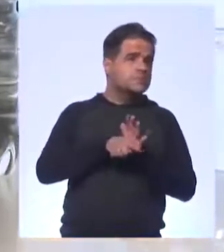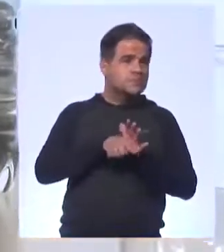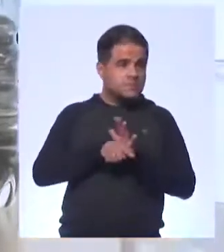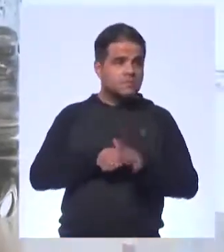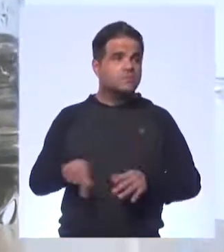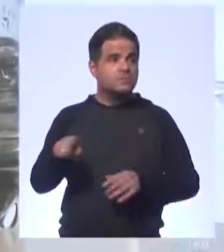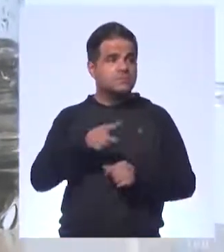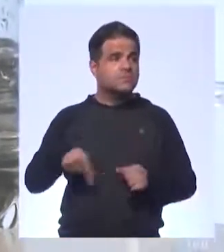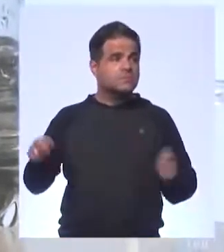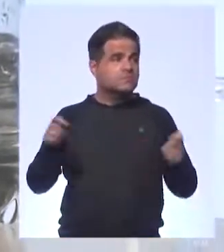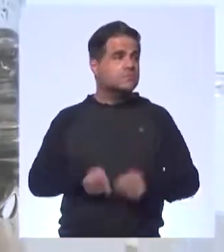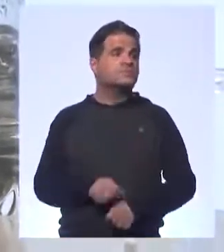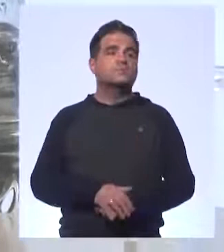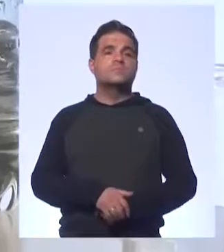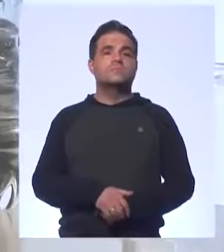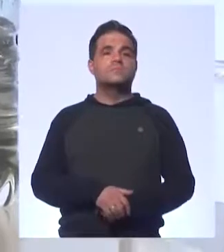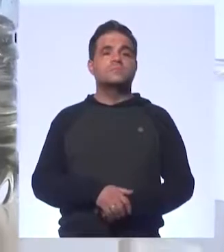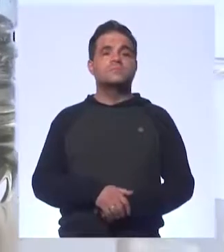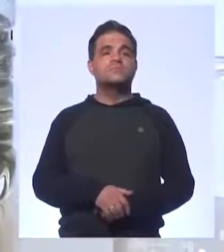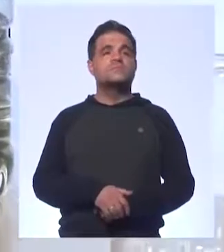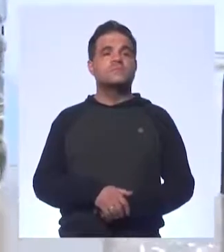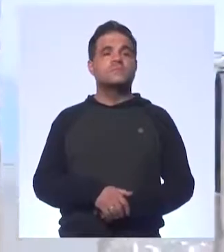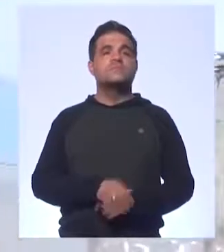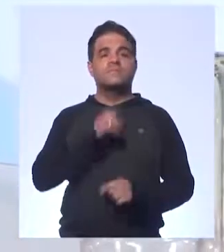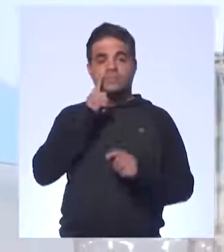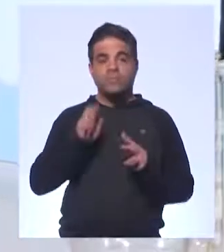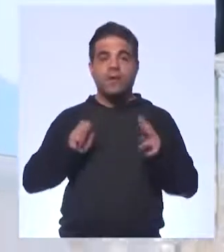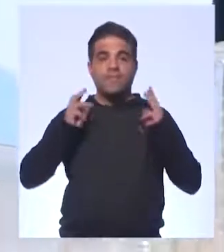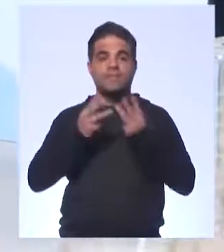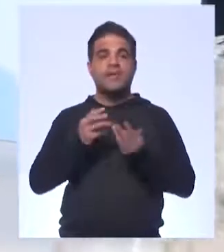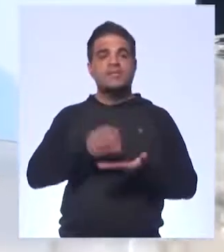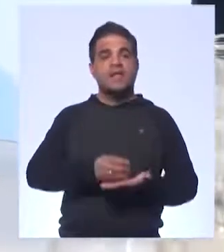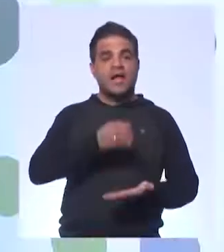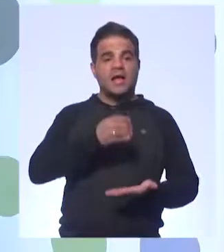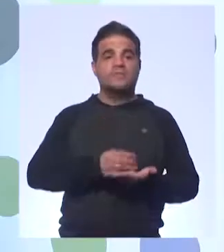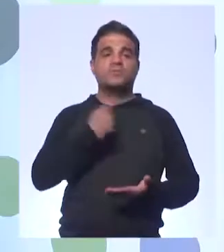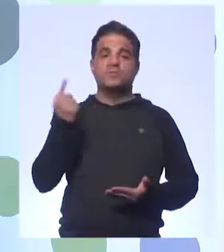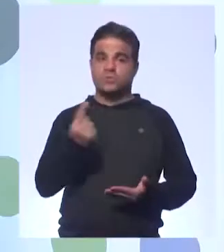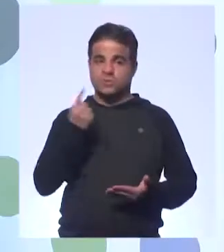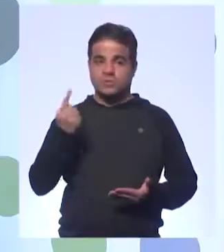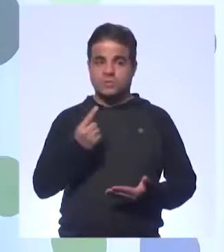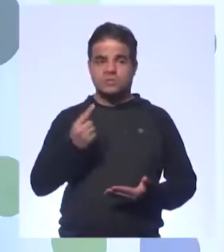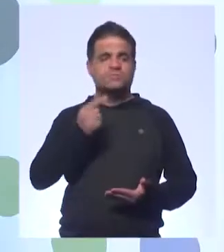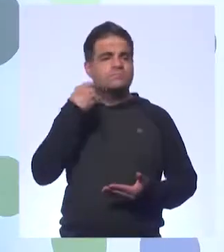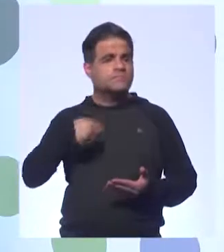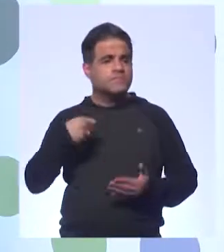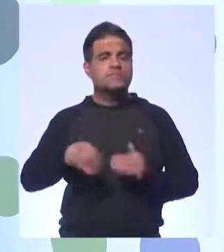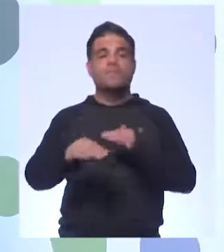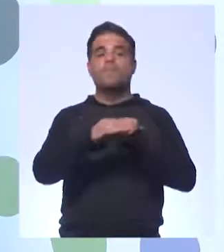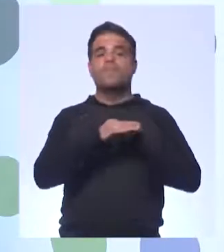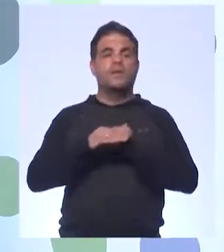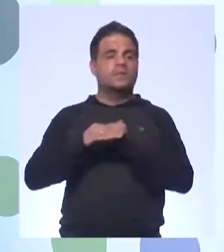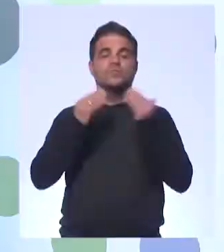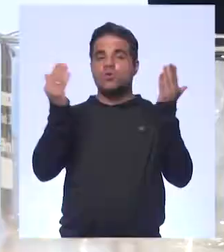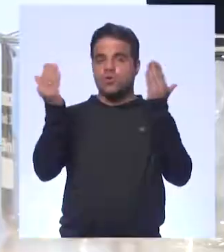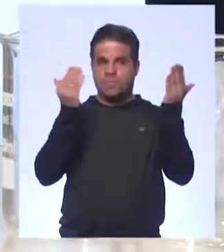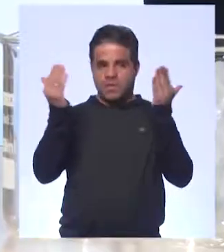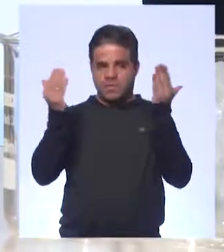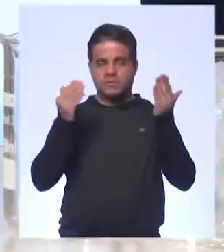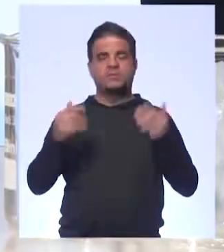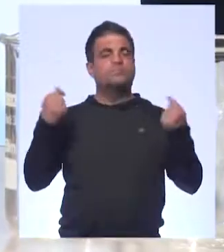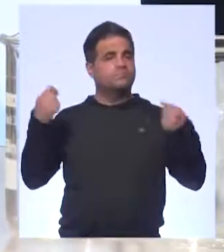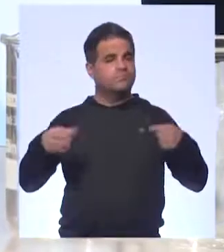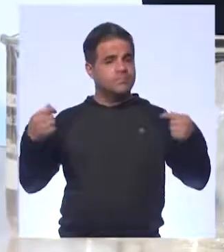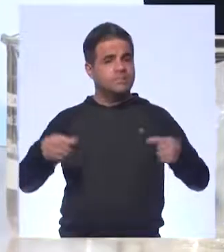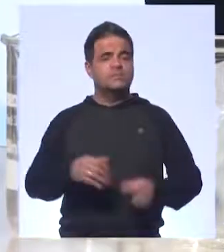Aí para a gente... Vou verificar aqui primeiro a massa da garrafa sozinha, né? Porque a gente tem que ter um padrão de comparação na